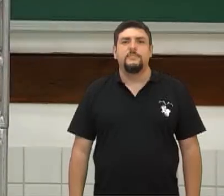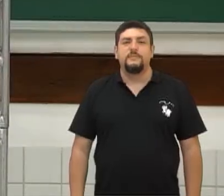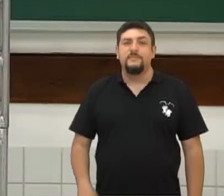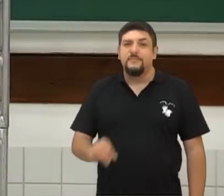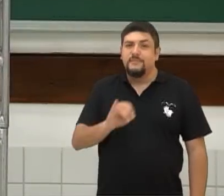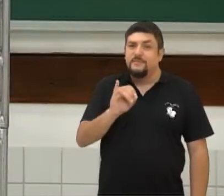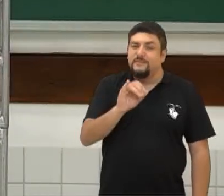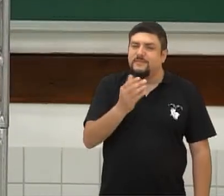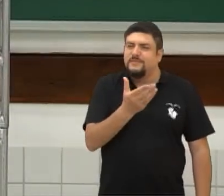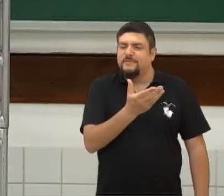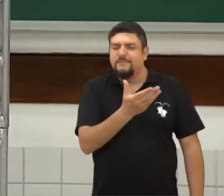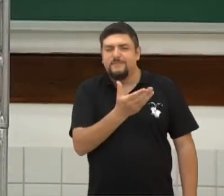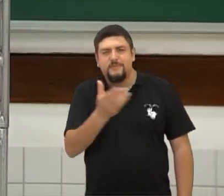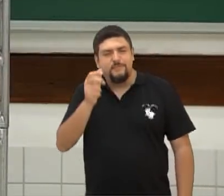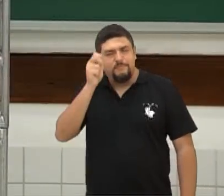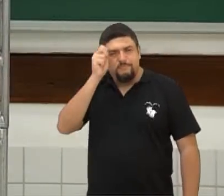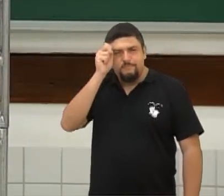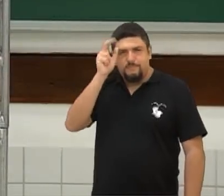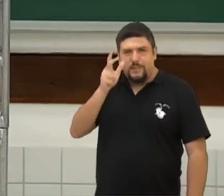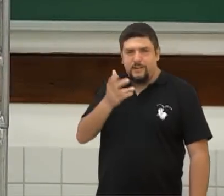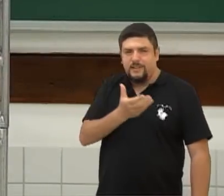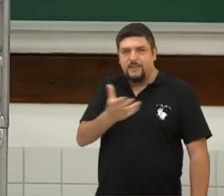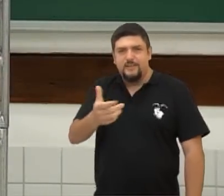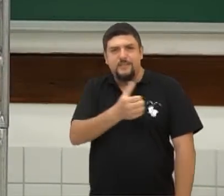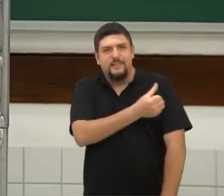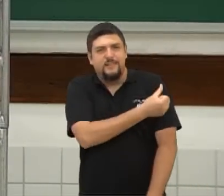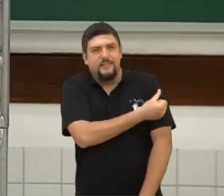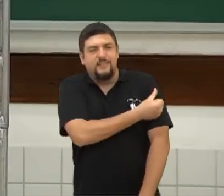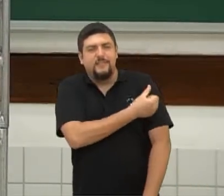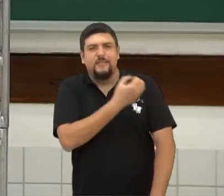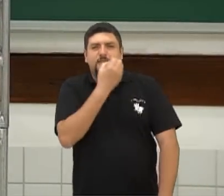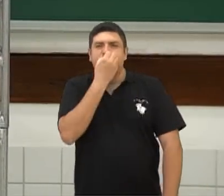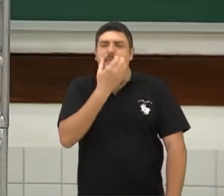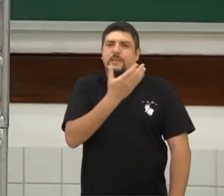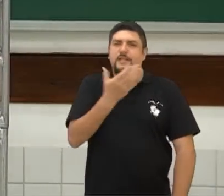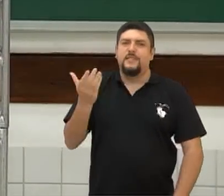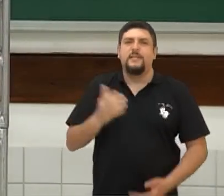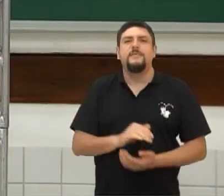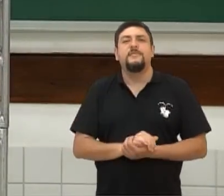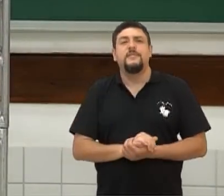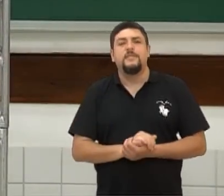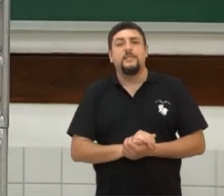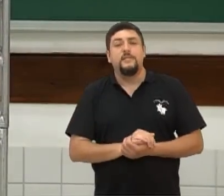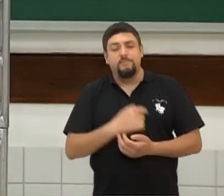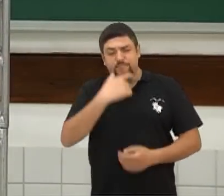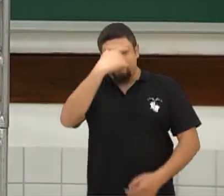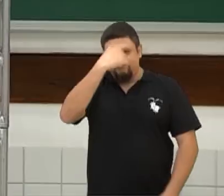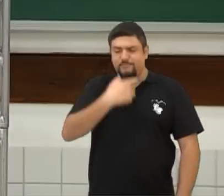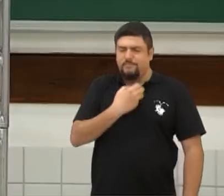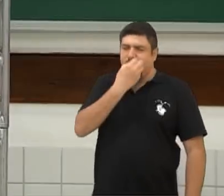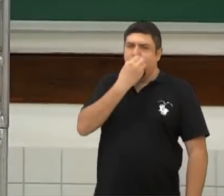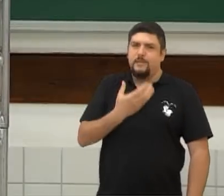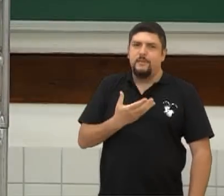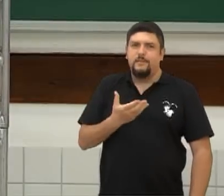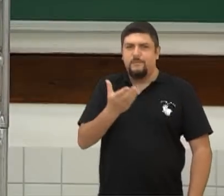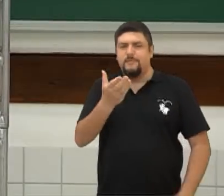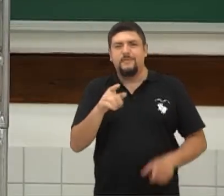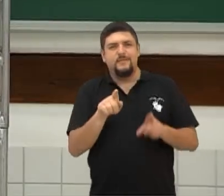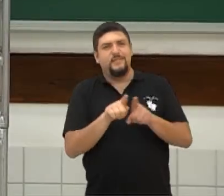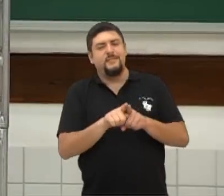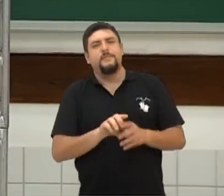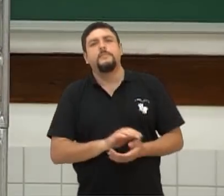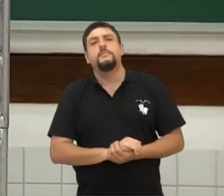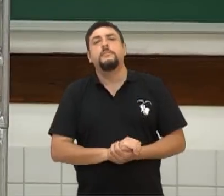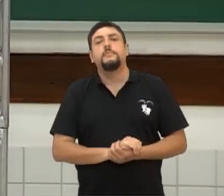Fala, galerinha esperta do sexto ano, tudo bem com vocês? Comigo tá beleza, espero que com você também, tá? Antes